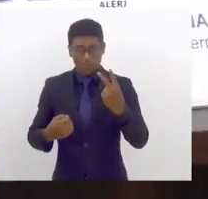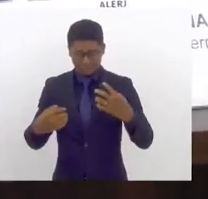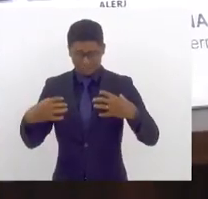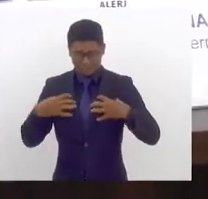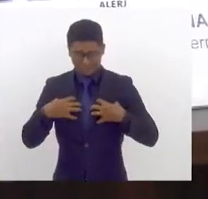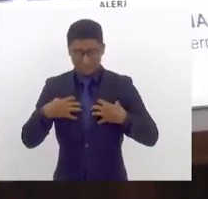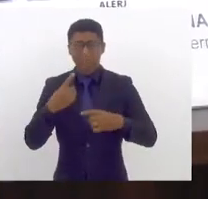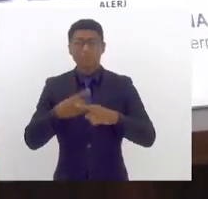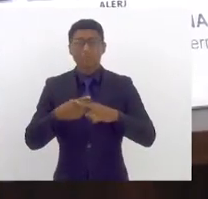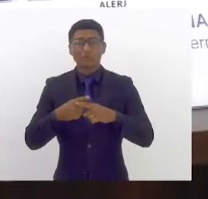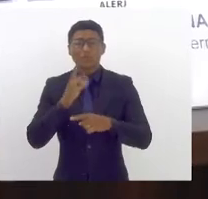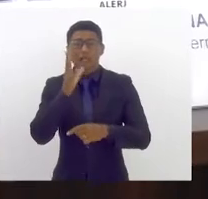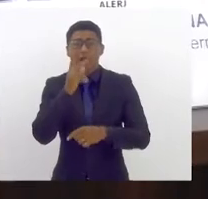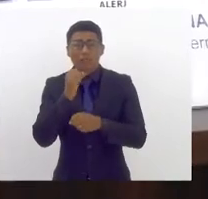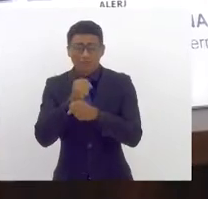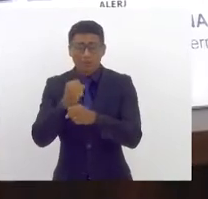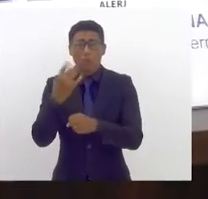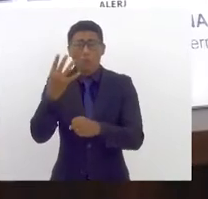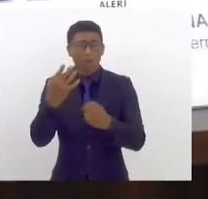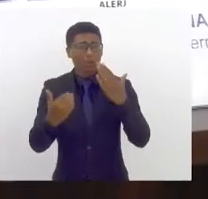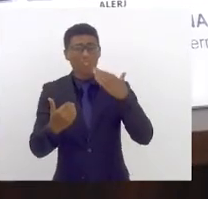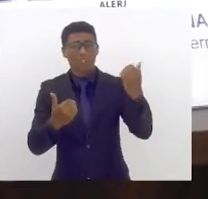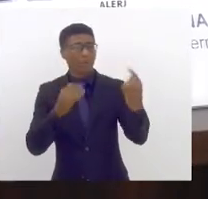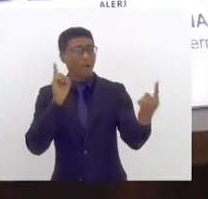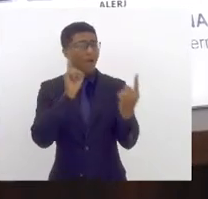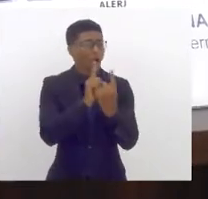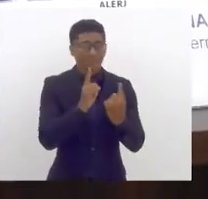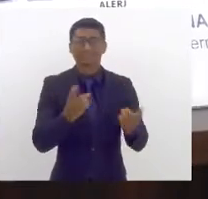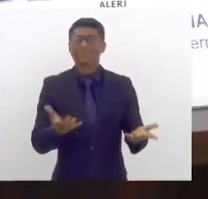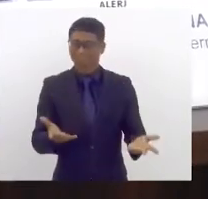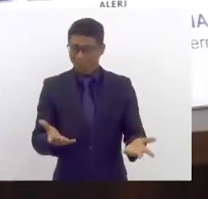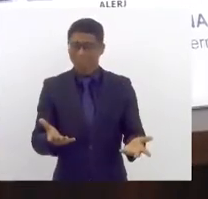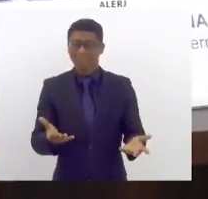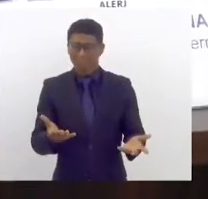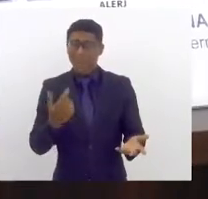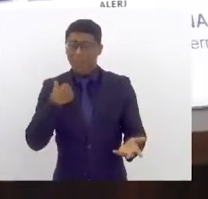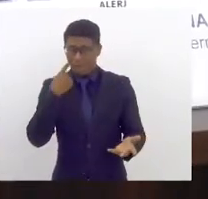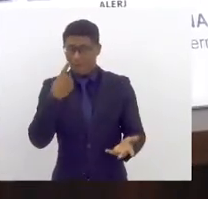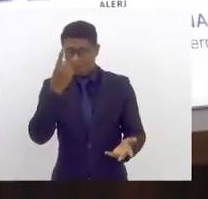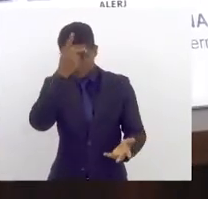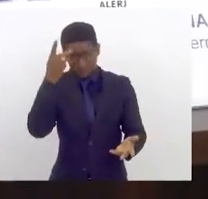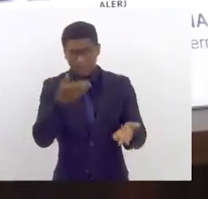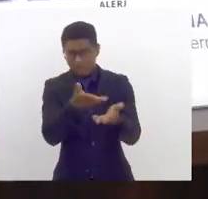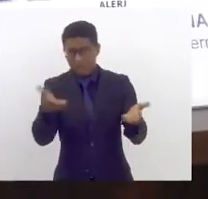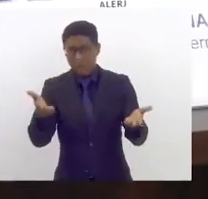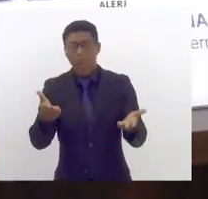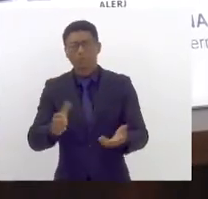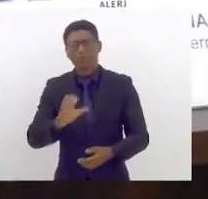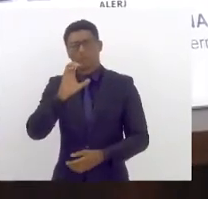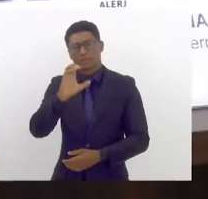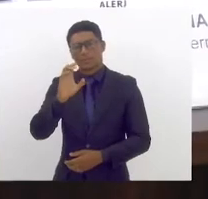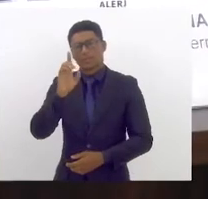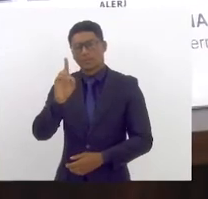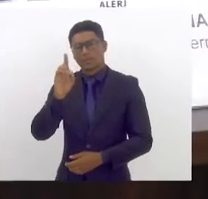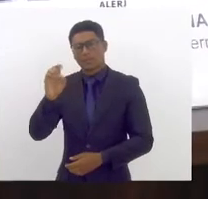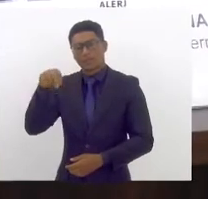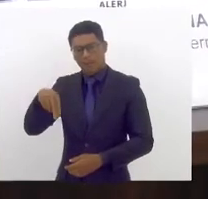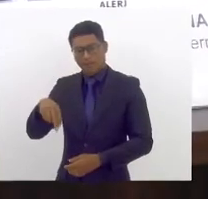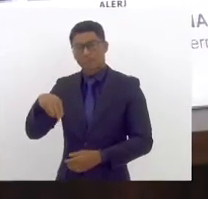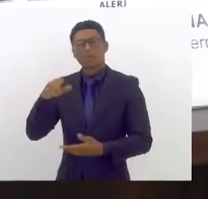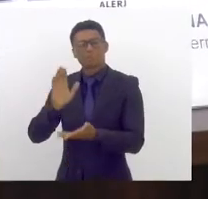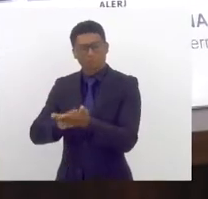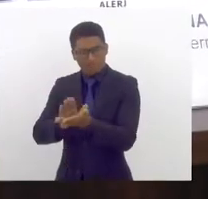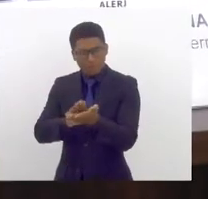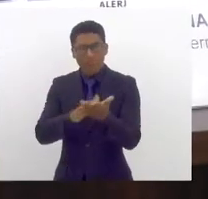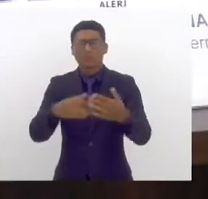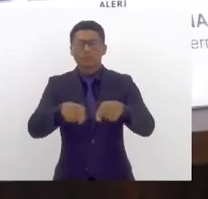chamada para atendimento então eu queria ressaltar aqui parabenizar a cddm a enfermeira Rejane pela luta